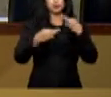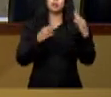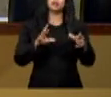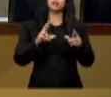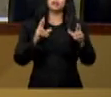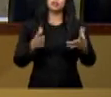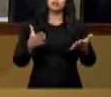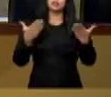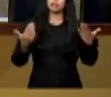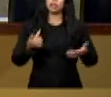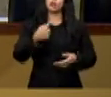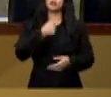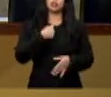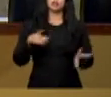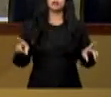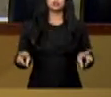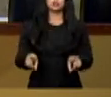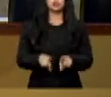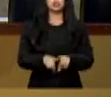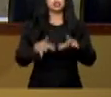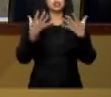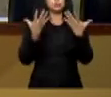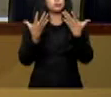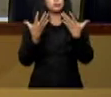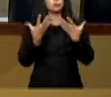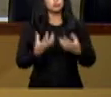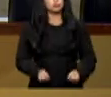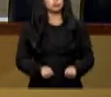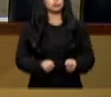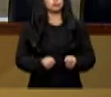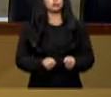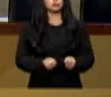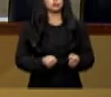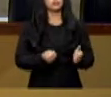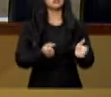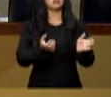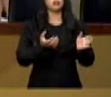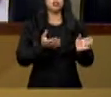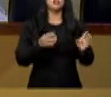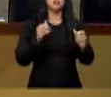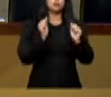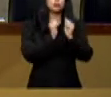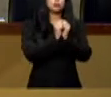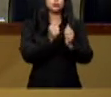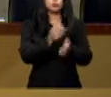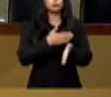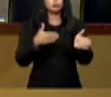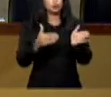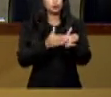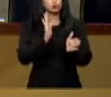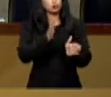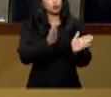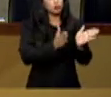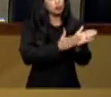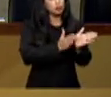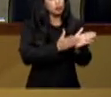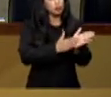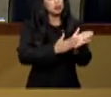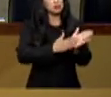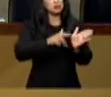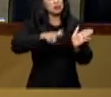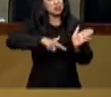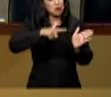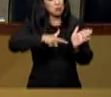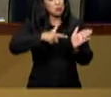que, também aderindo a todas as homenagens que foram feitas a Vossa Excelência por esse minudente